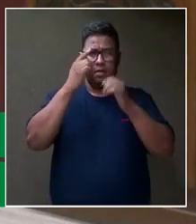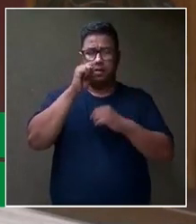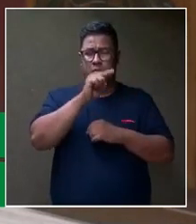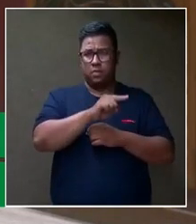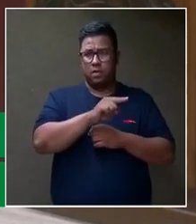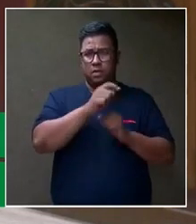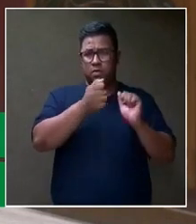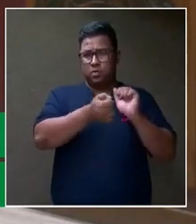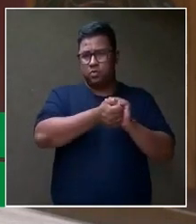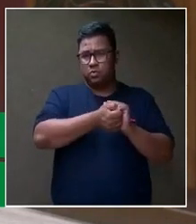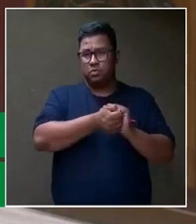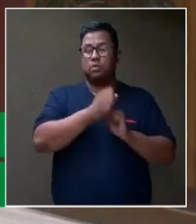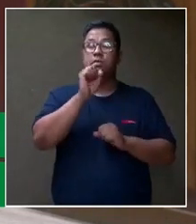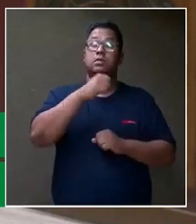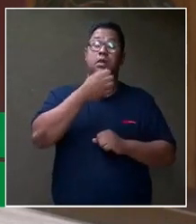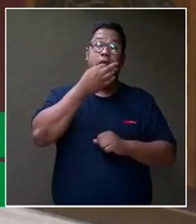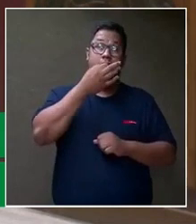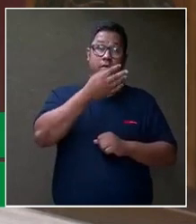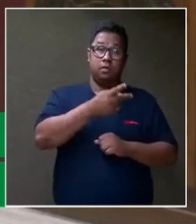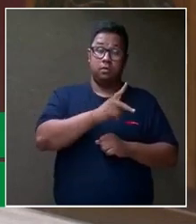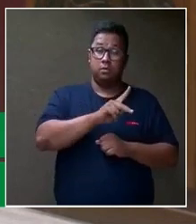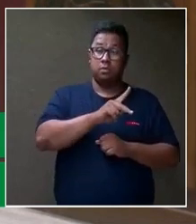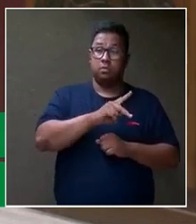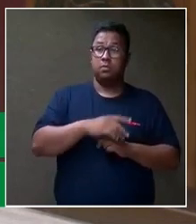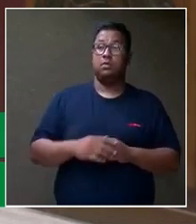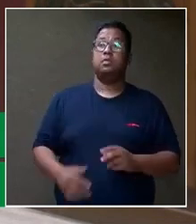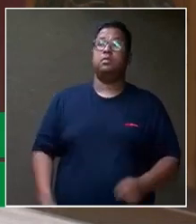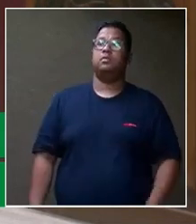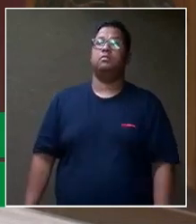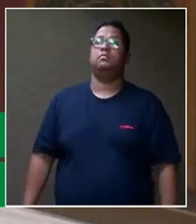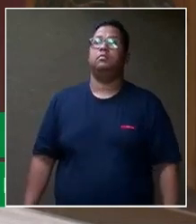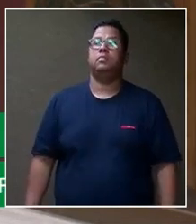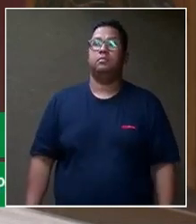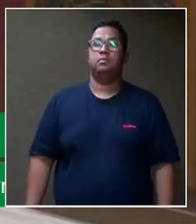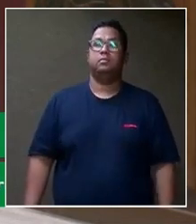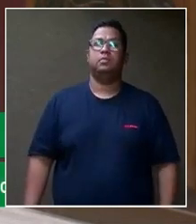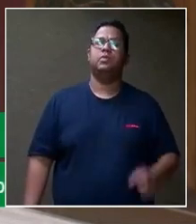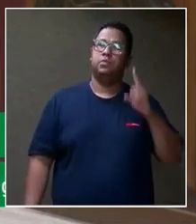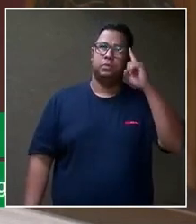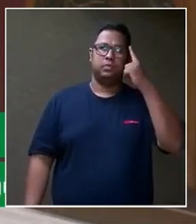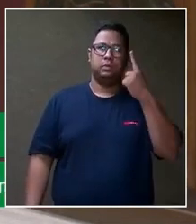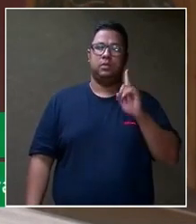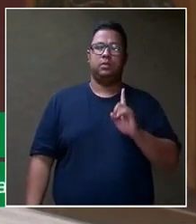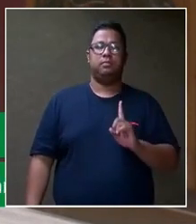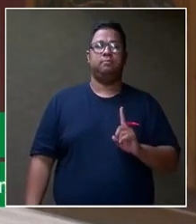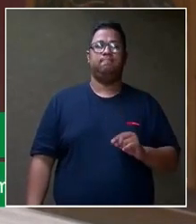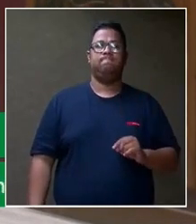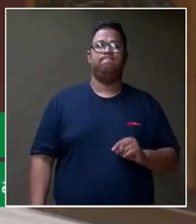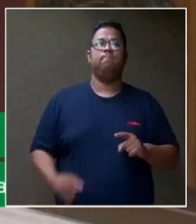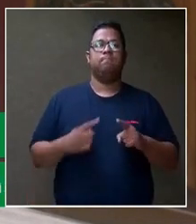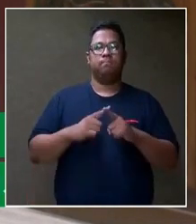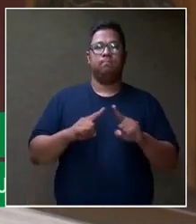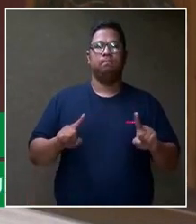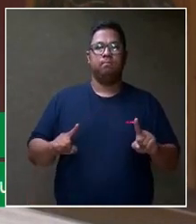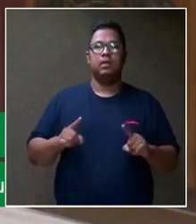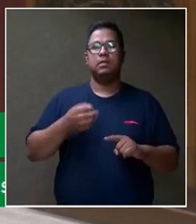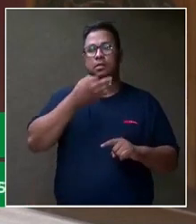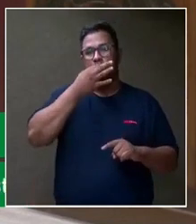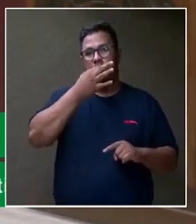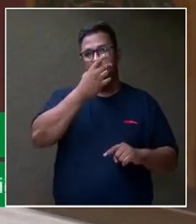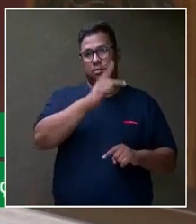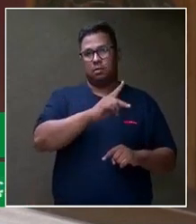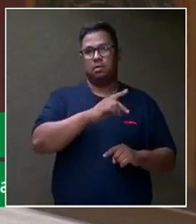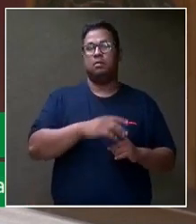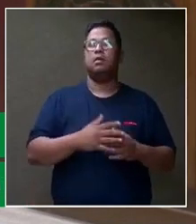É, ela sugeriu isso para... Fizeram? Ver se, eu acho que sim. Você não sabe? Não, não sei informar. Mas ela era uma das sugestões